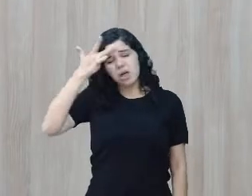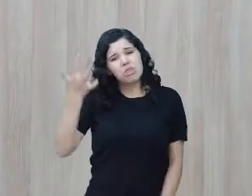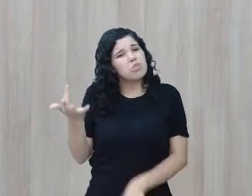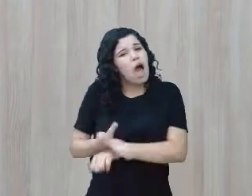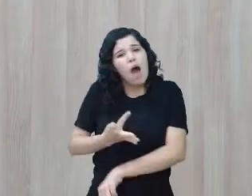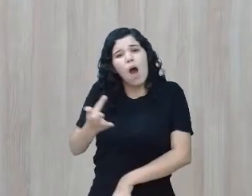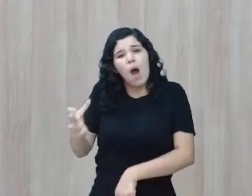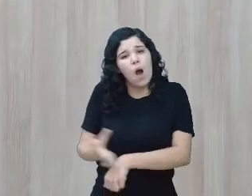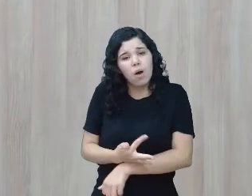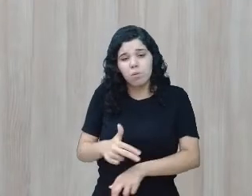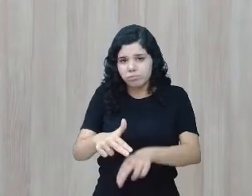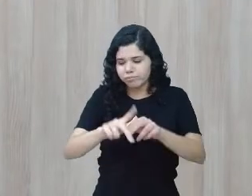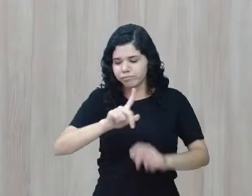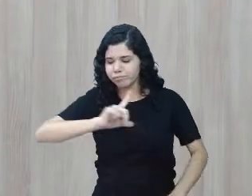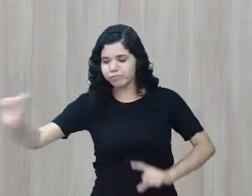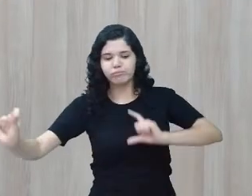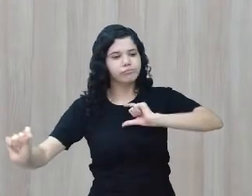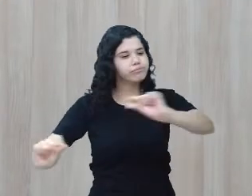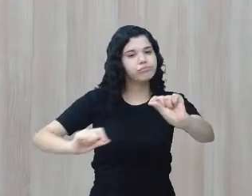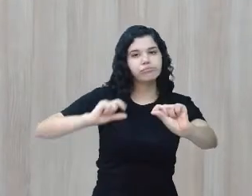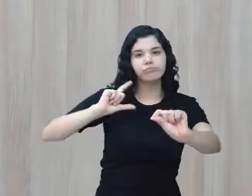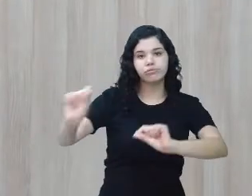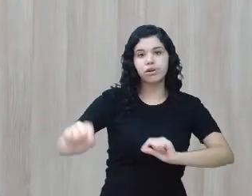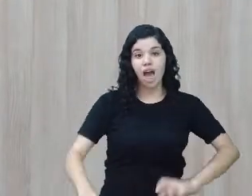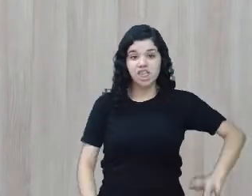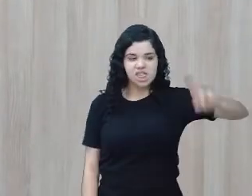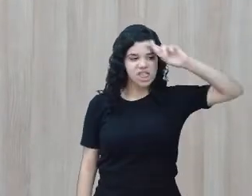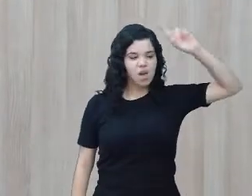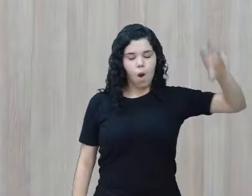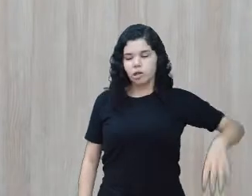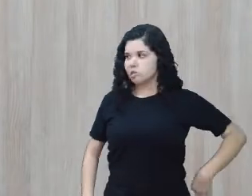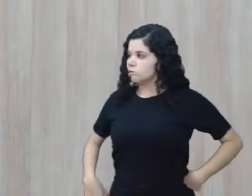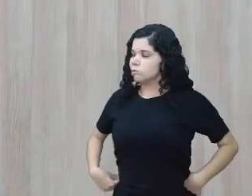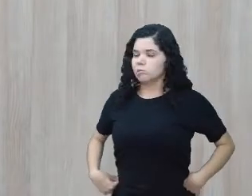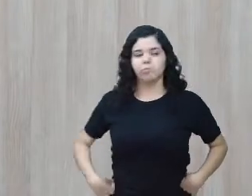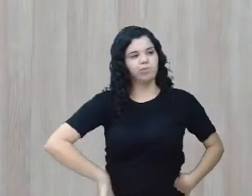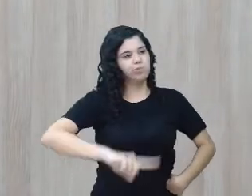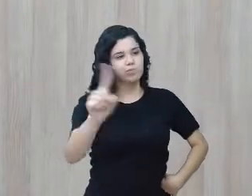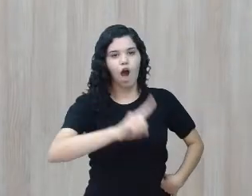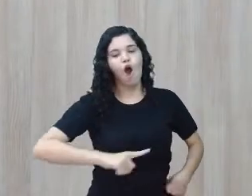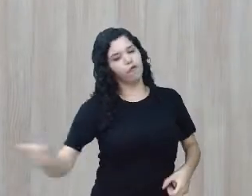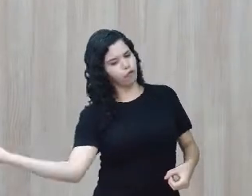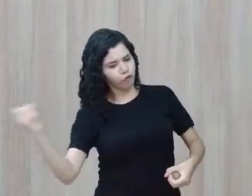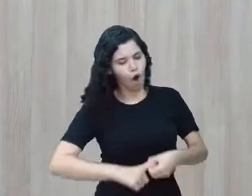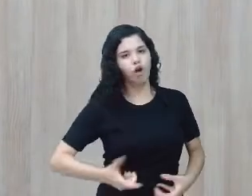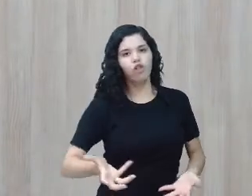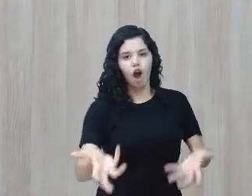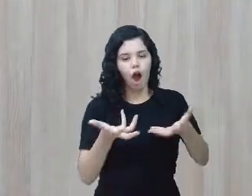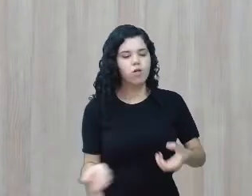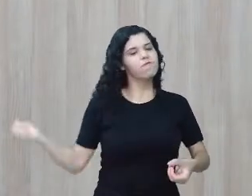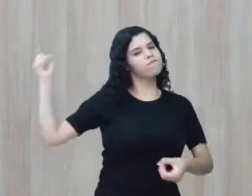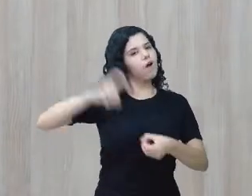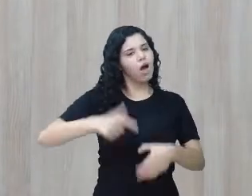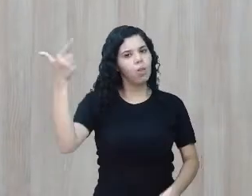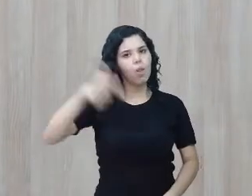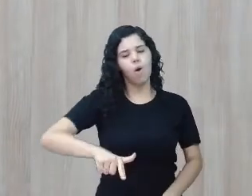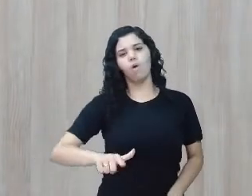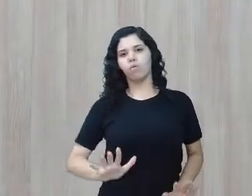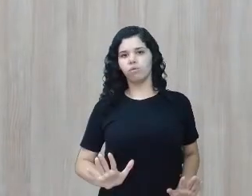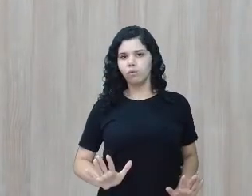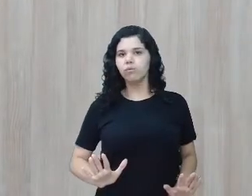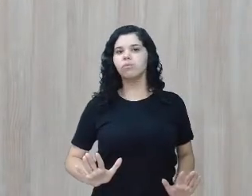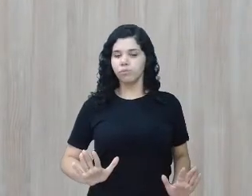então eles fugiam. E os donos dele faziam, não, a gente vai querer trazer eles de volta,